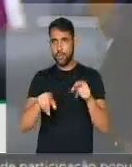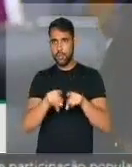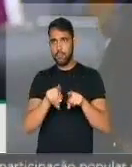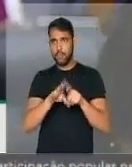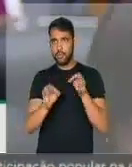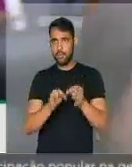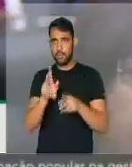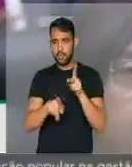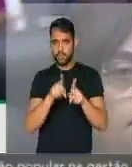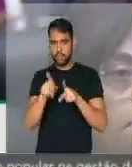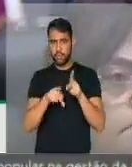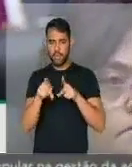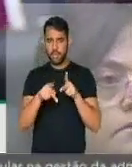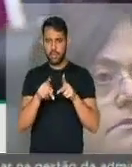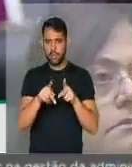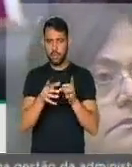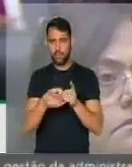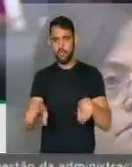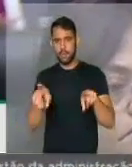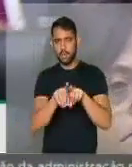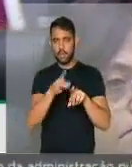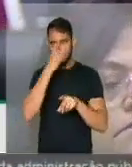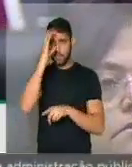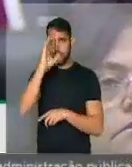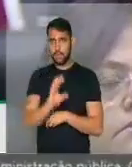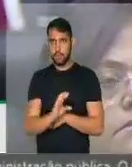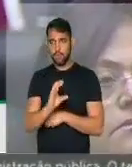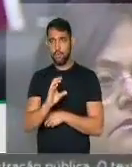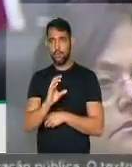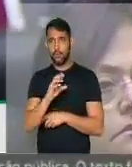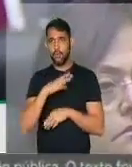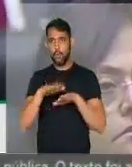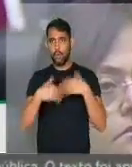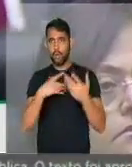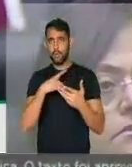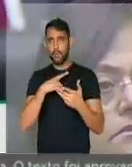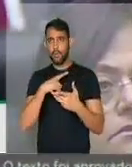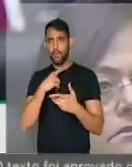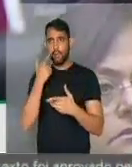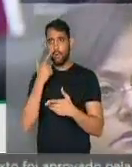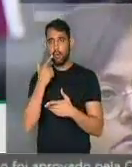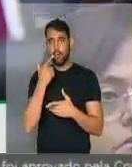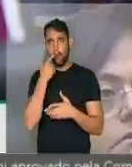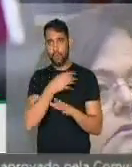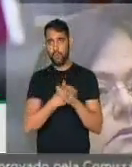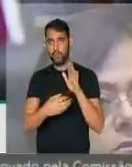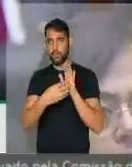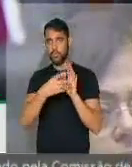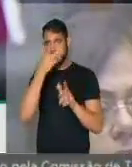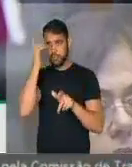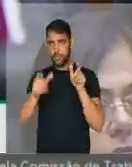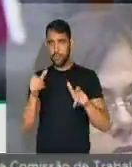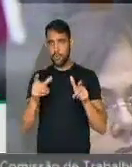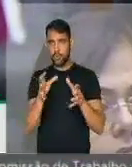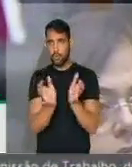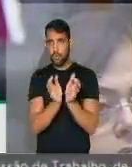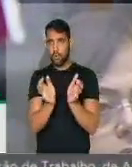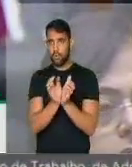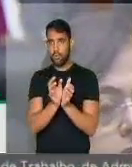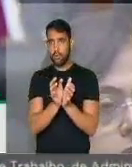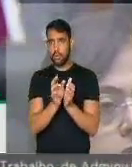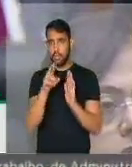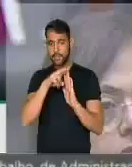um julgamento popular, democrático, cidadão, quando há concurso de pessoas ou concurso de crimes,